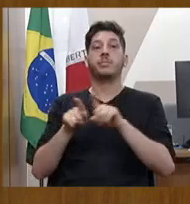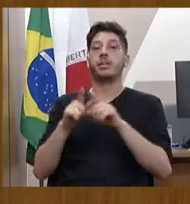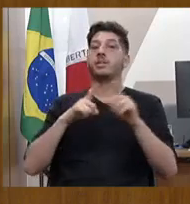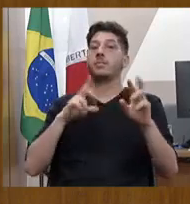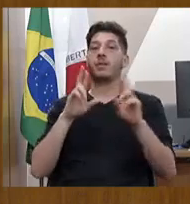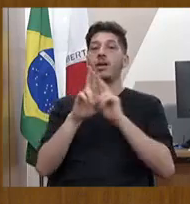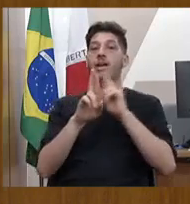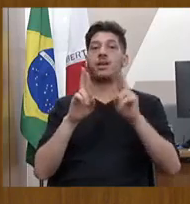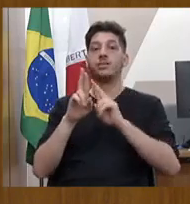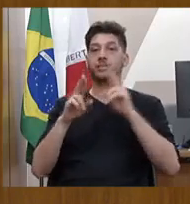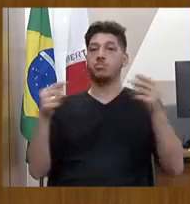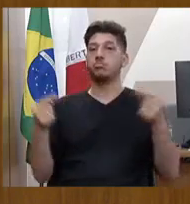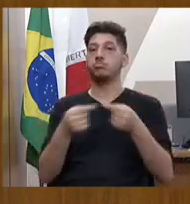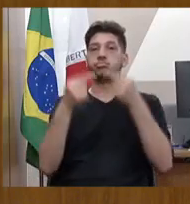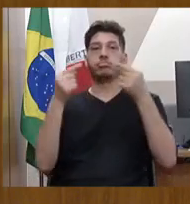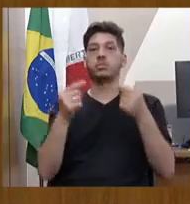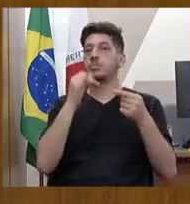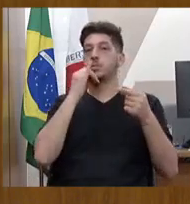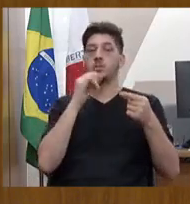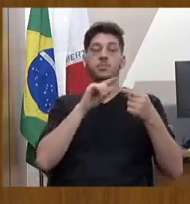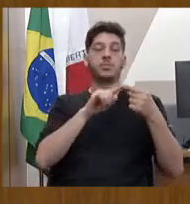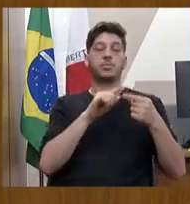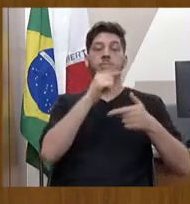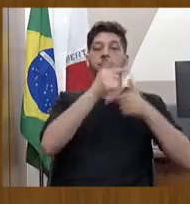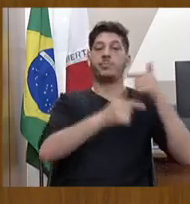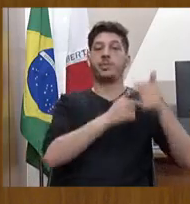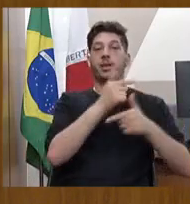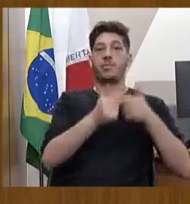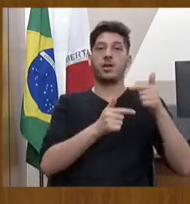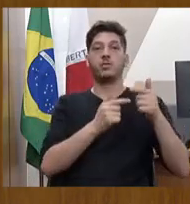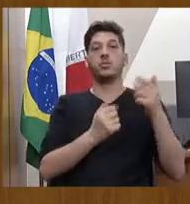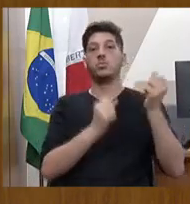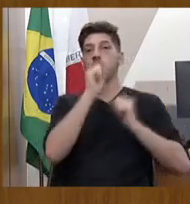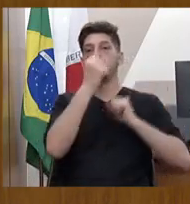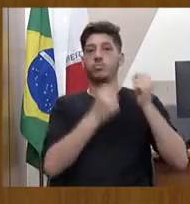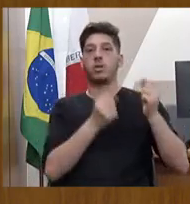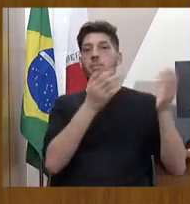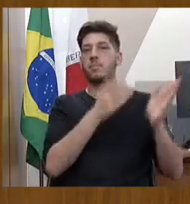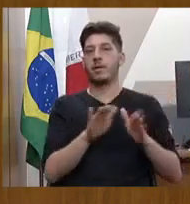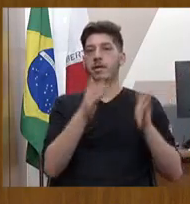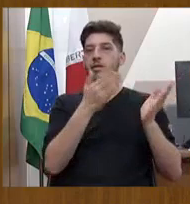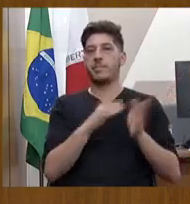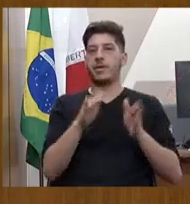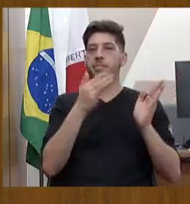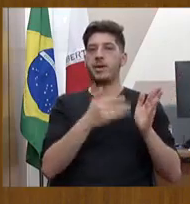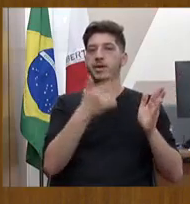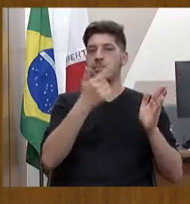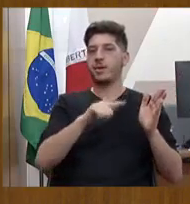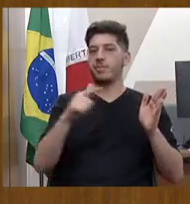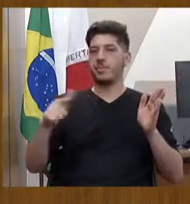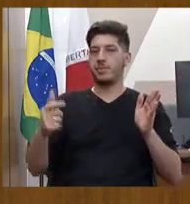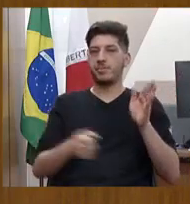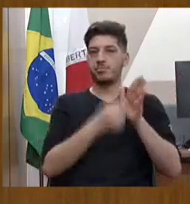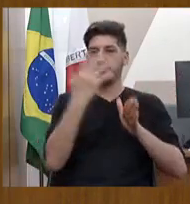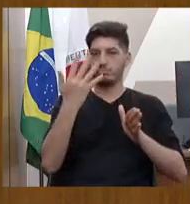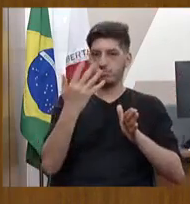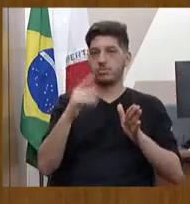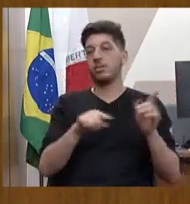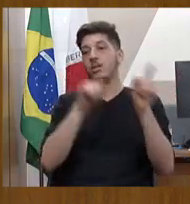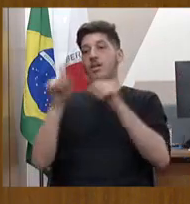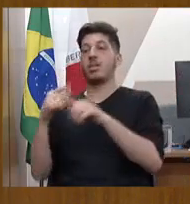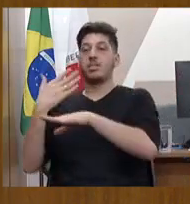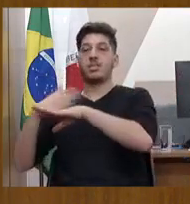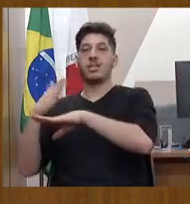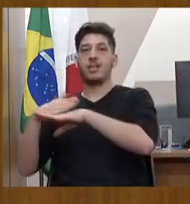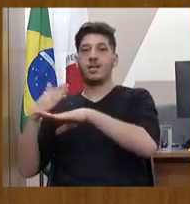direta entre aquele trabalhador que opera o maquinário de exercício repetitivo e o treinamento que ele passa e